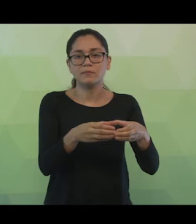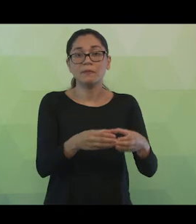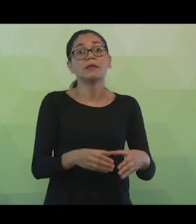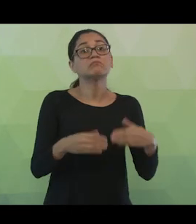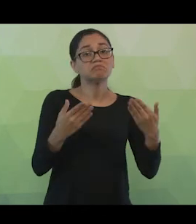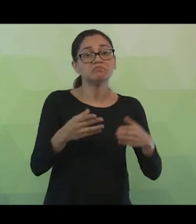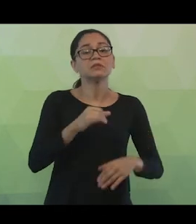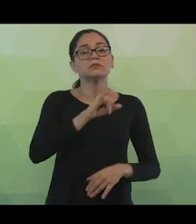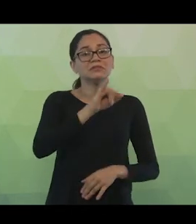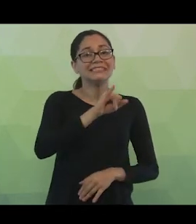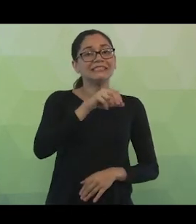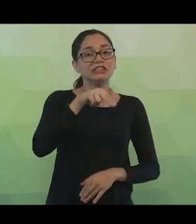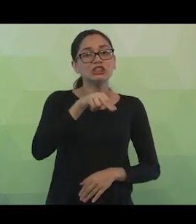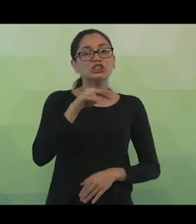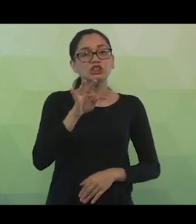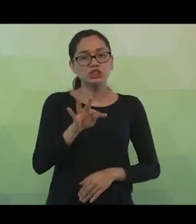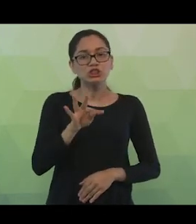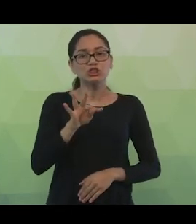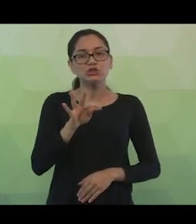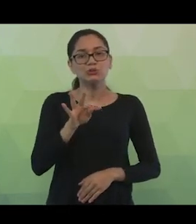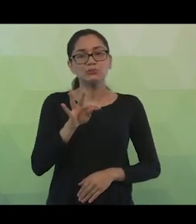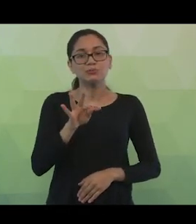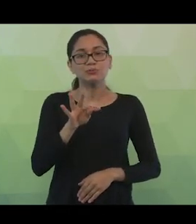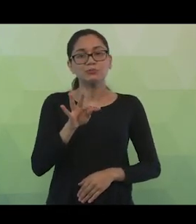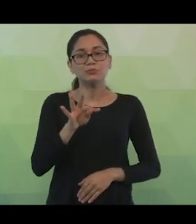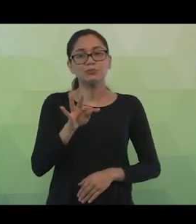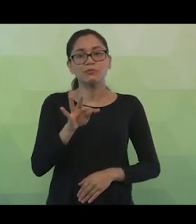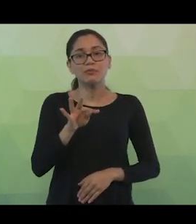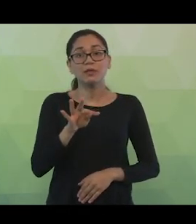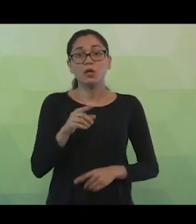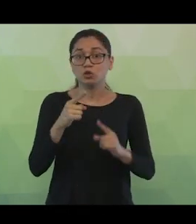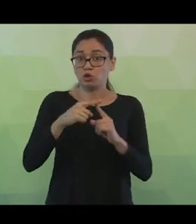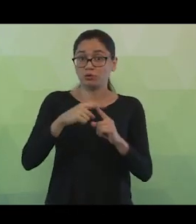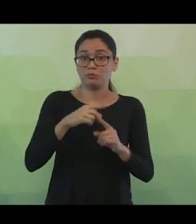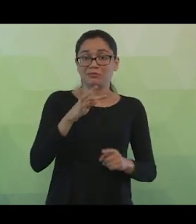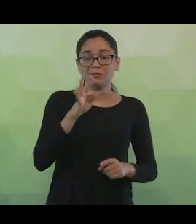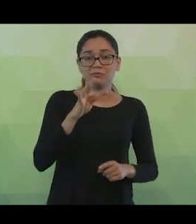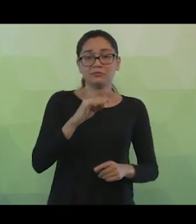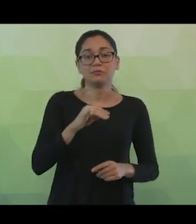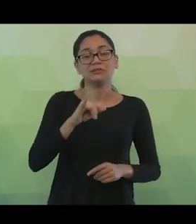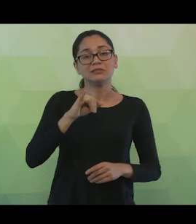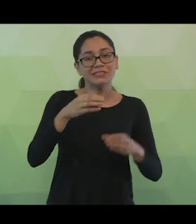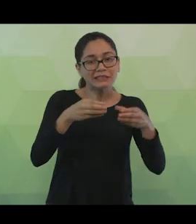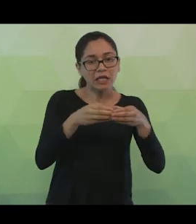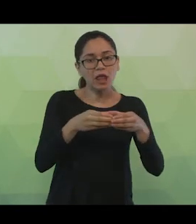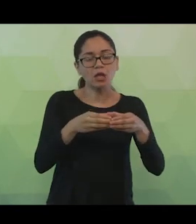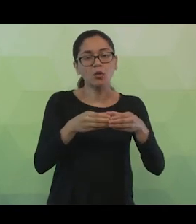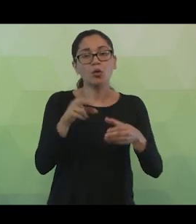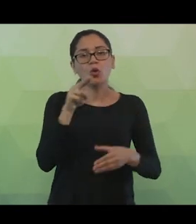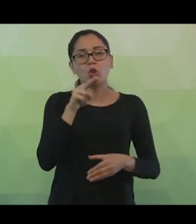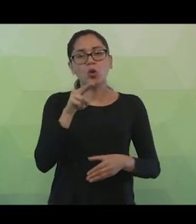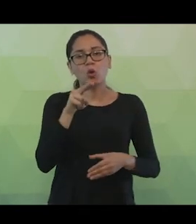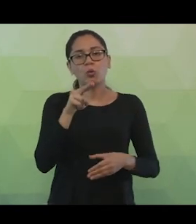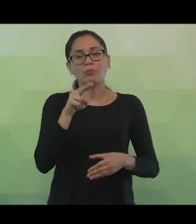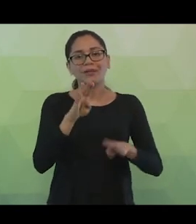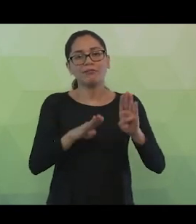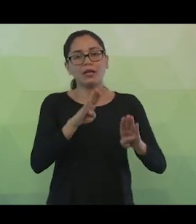int, que eu quero falar que é do tipo inteiro, e o nome da variável,